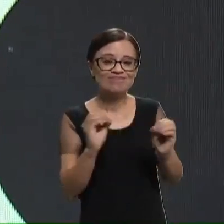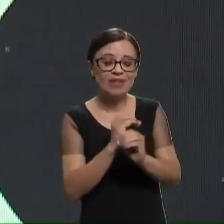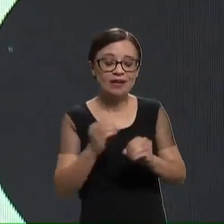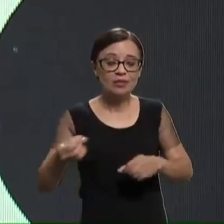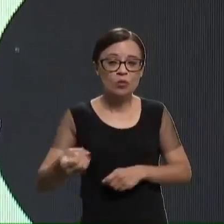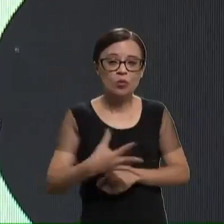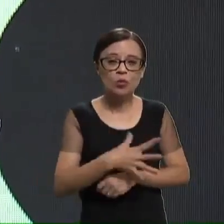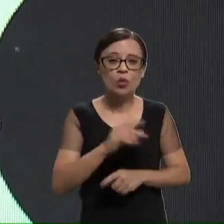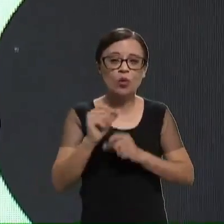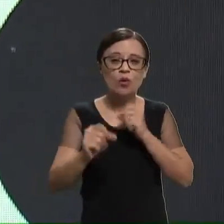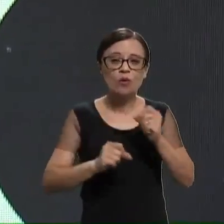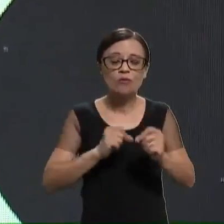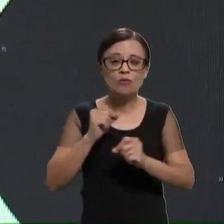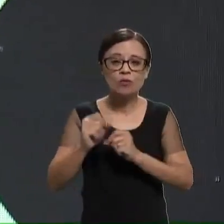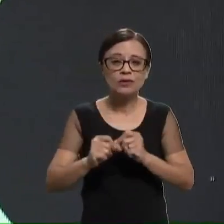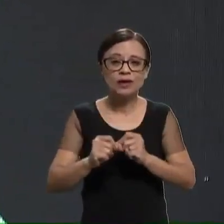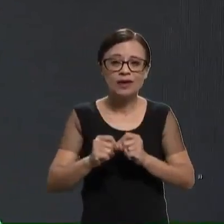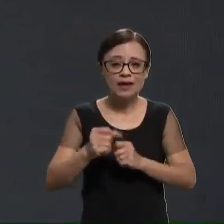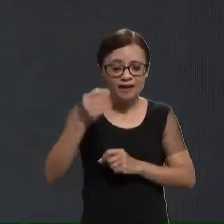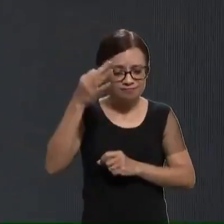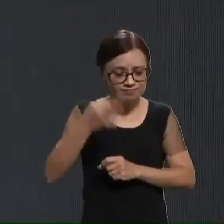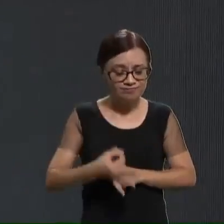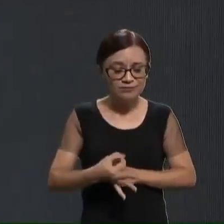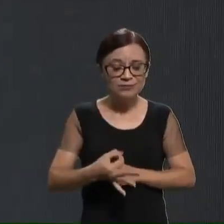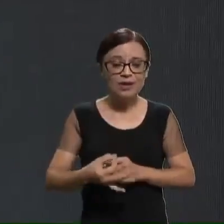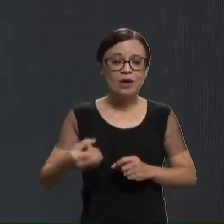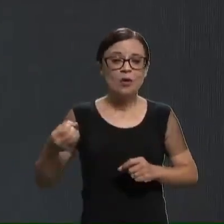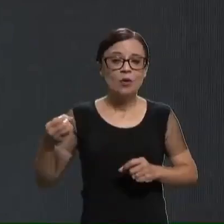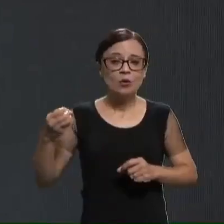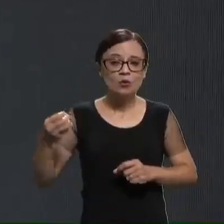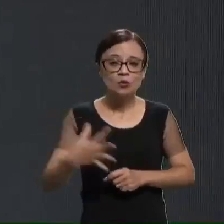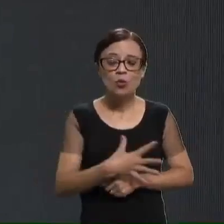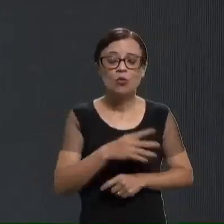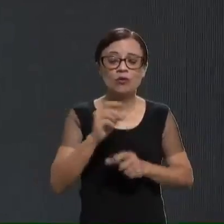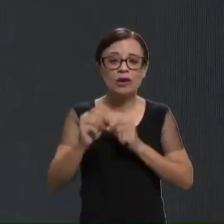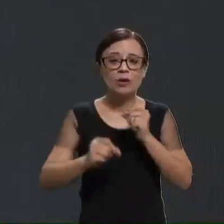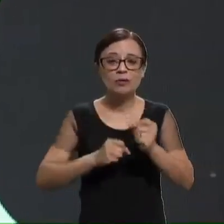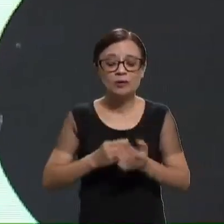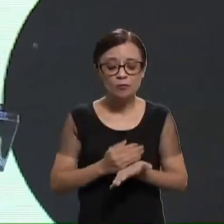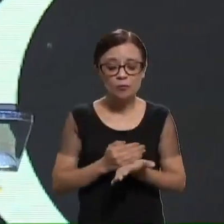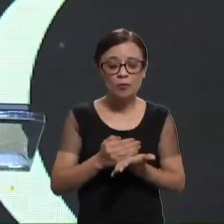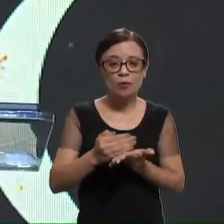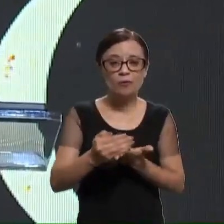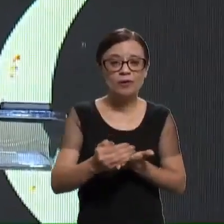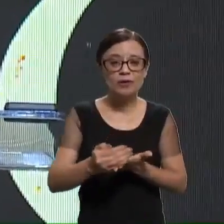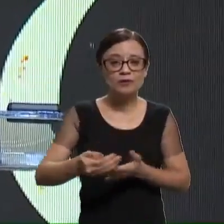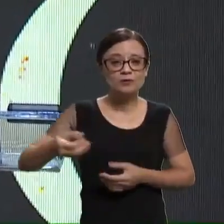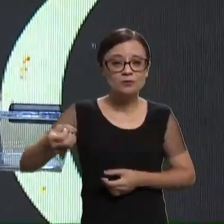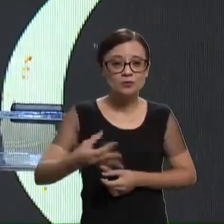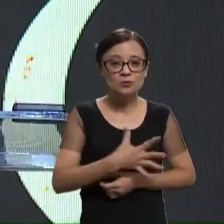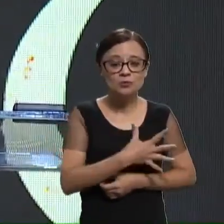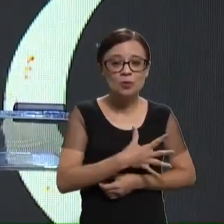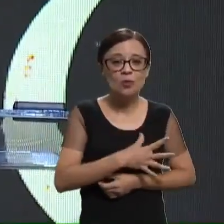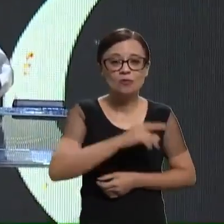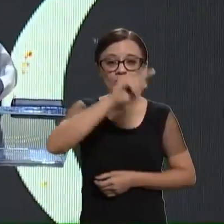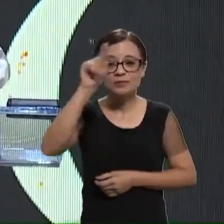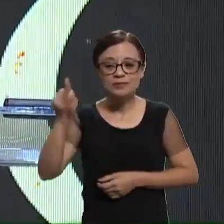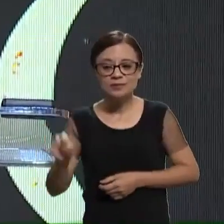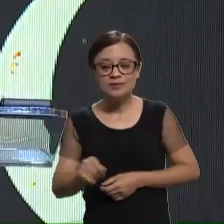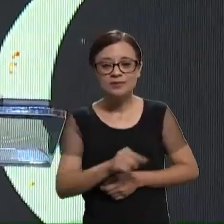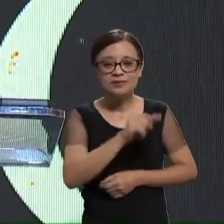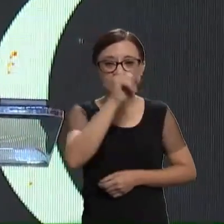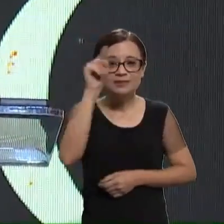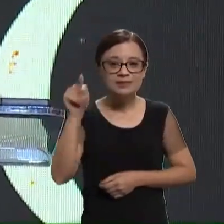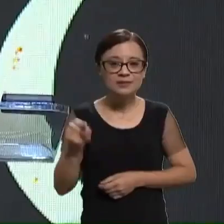é original, o novo é algo que dá início a um novo ciclo, o